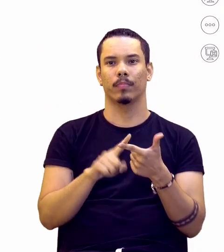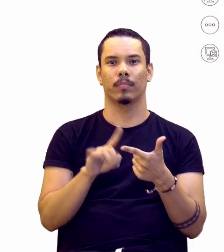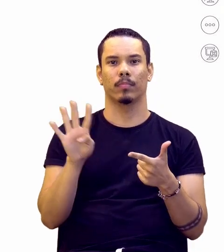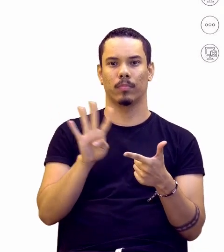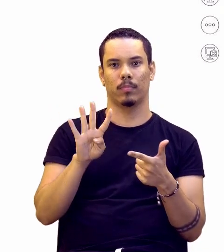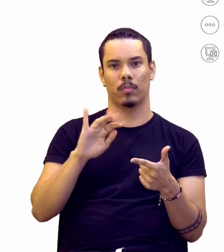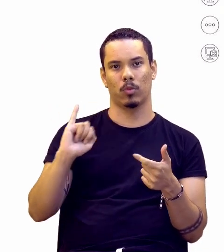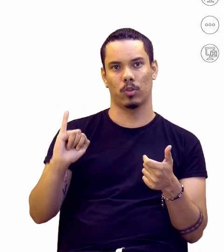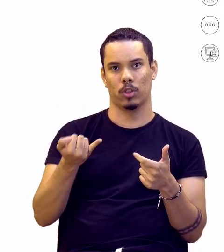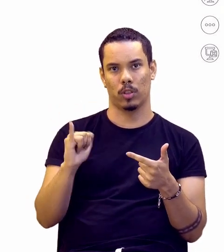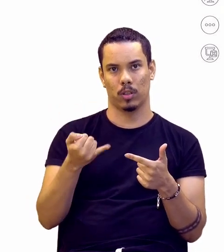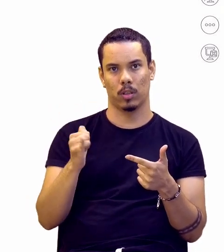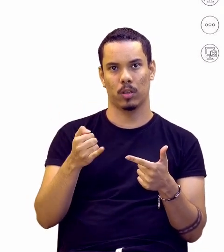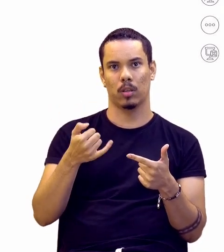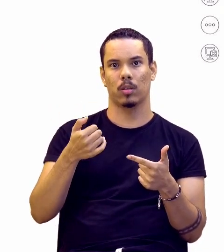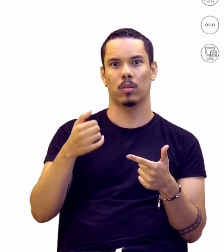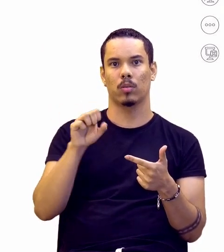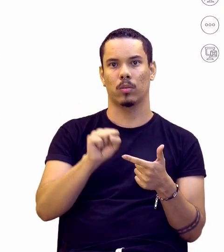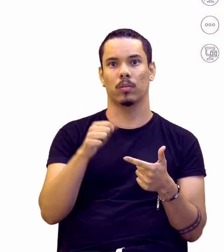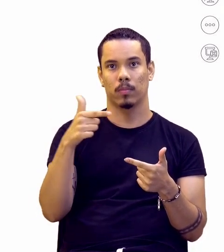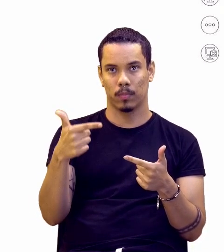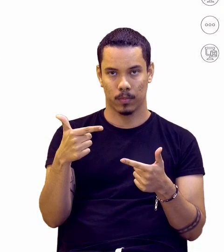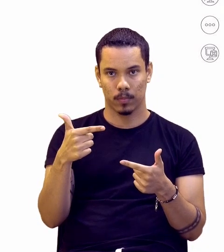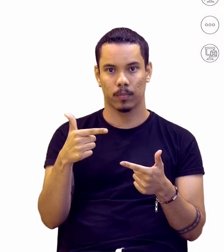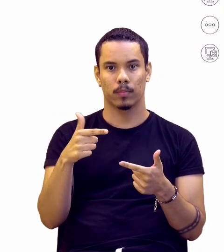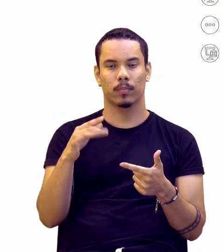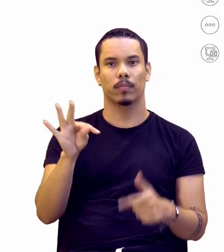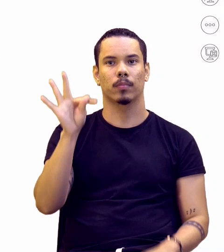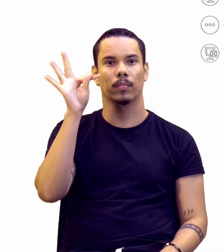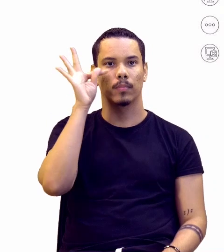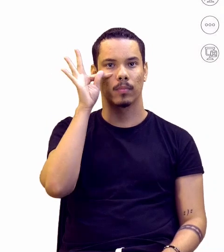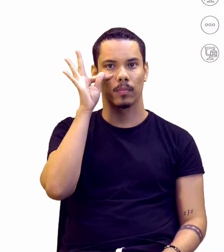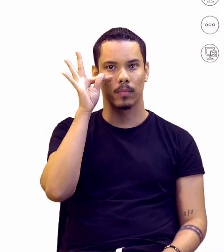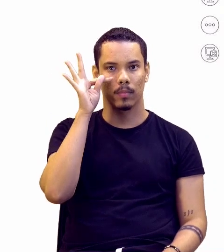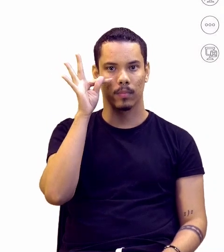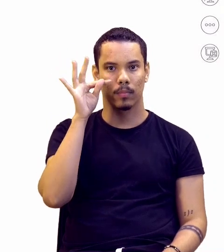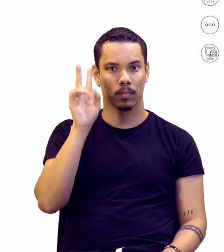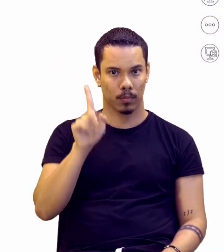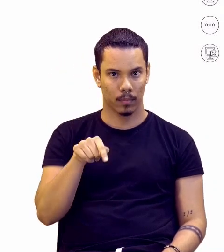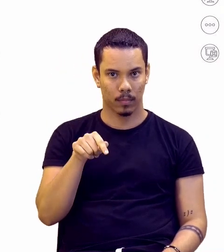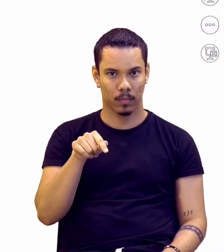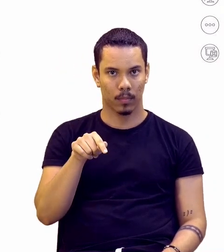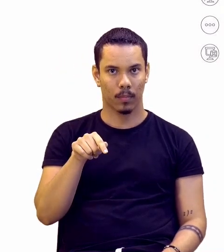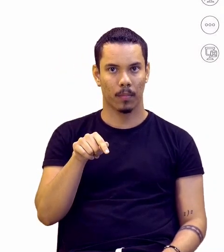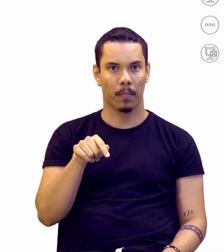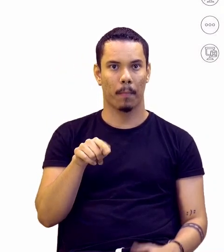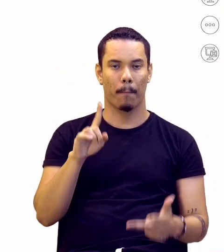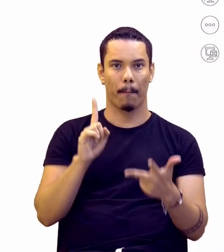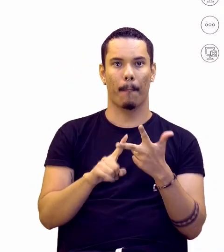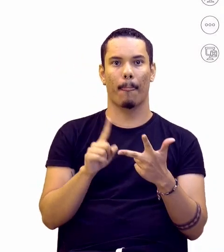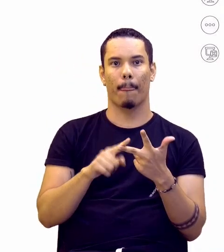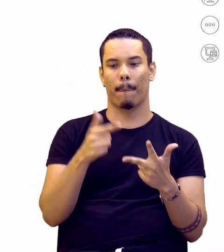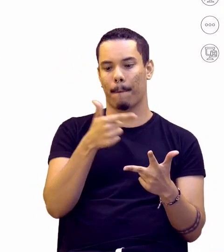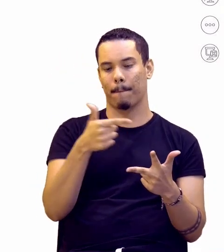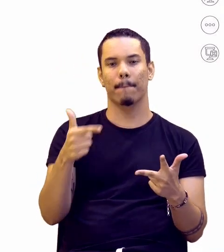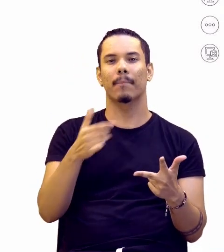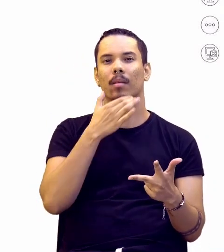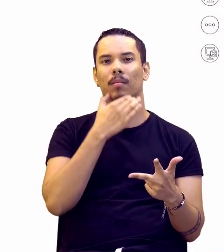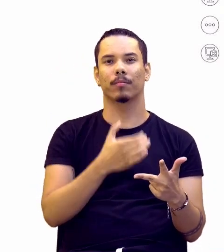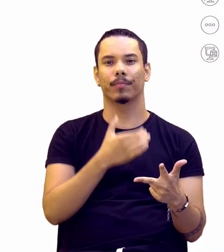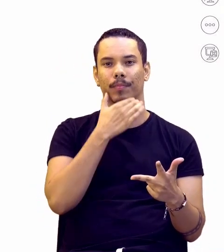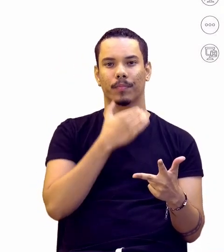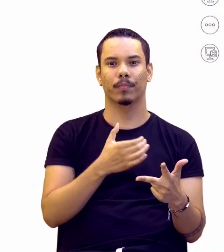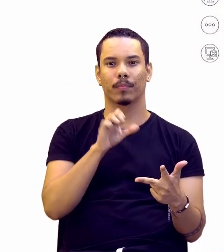de janeiro de 1982, Jorge Teixeira de Oliveira. Ou C, 22 de dezembro